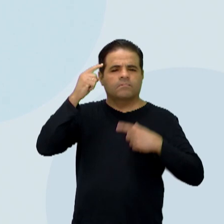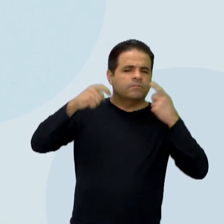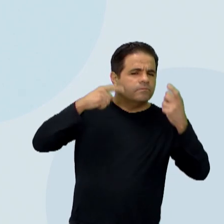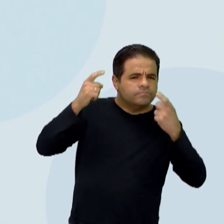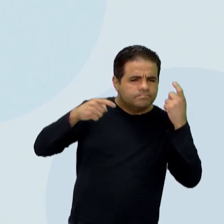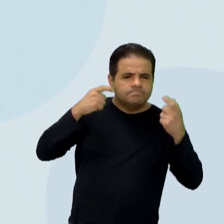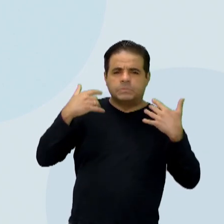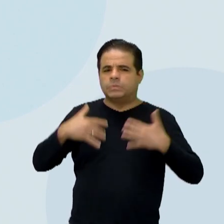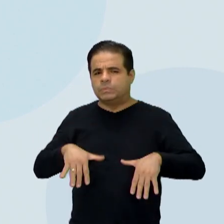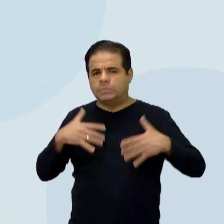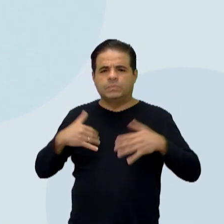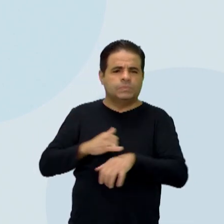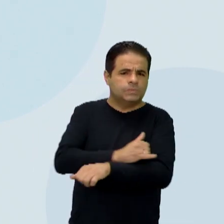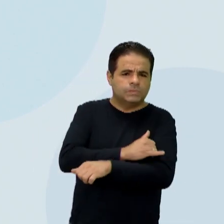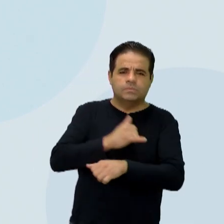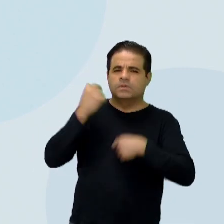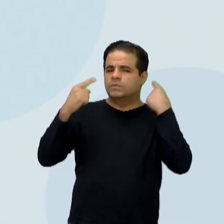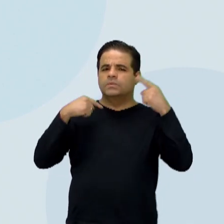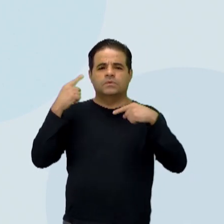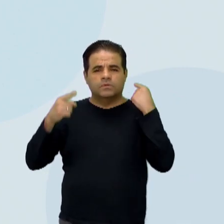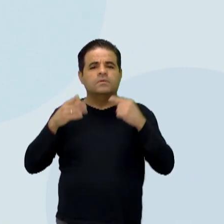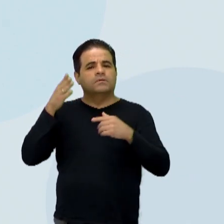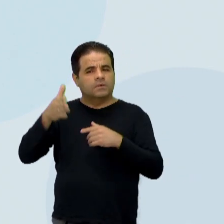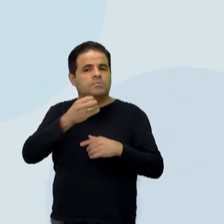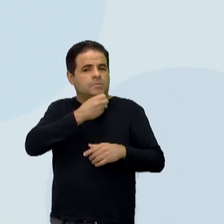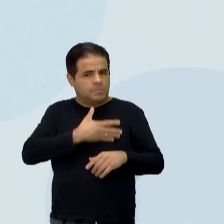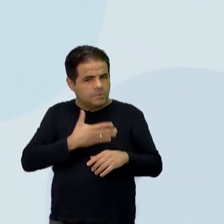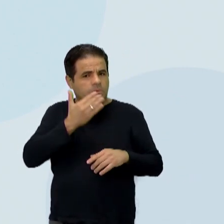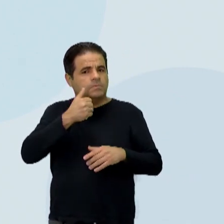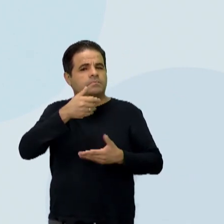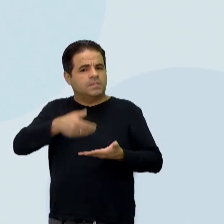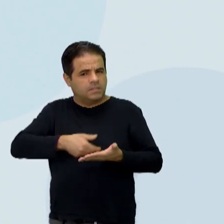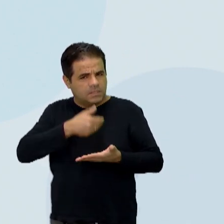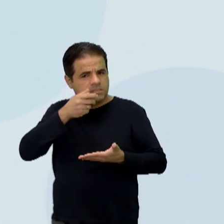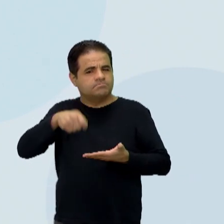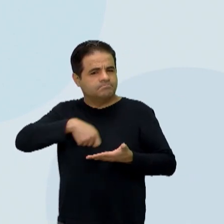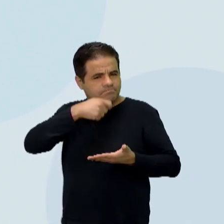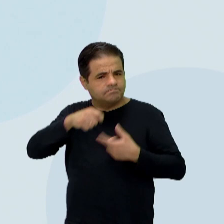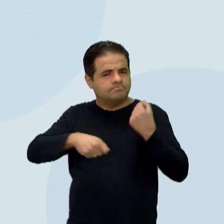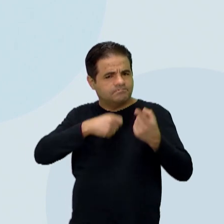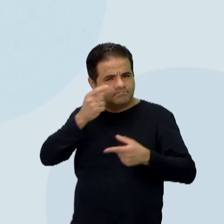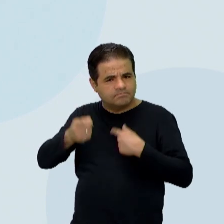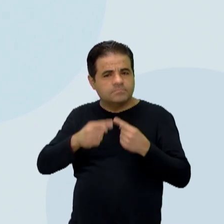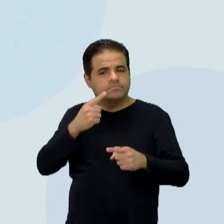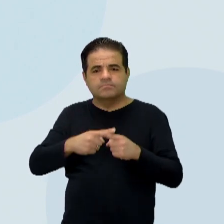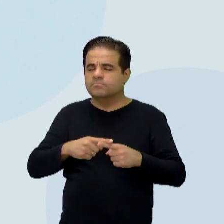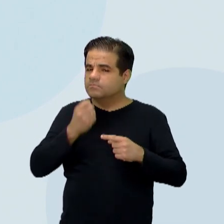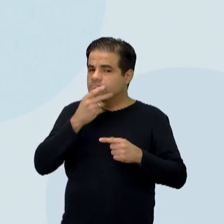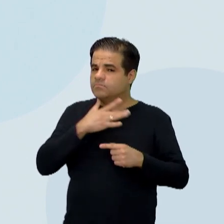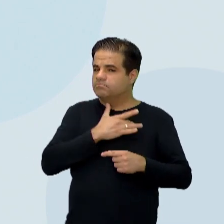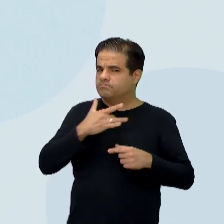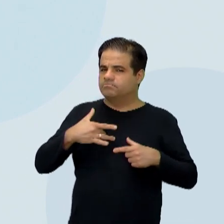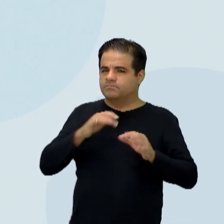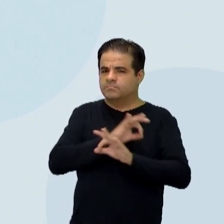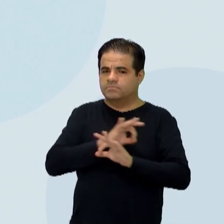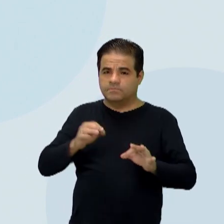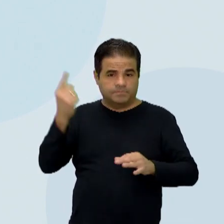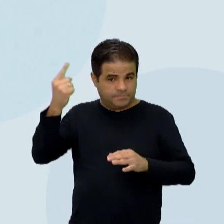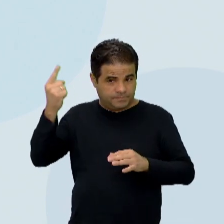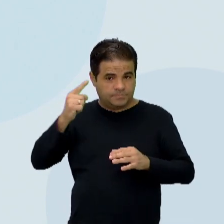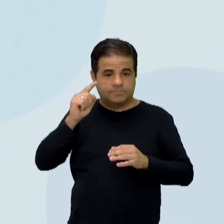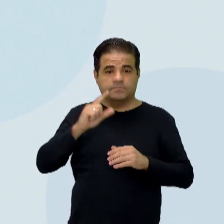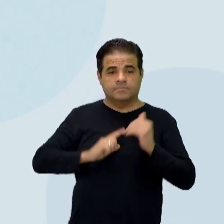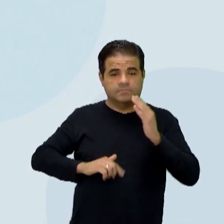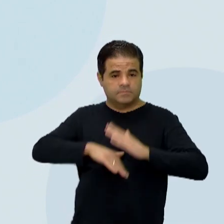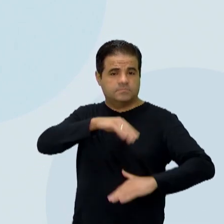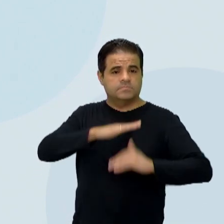de ficar contando calorias que nem louco. Vale a pena comer açaí de vez em quando, porque ele é super nutritivo. Primeiro, o açaí